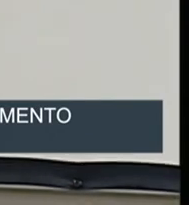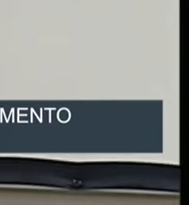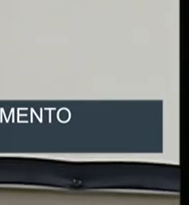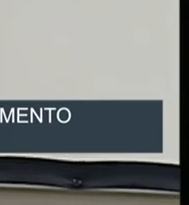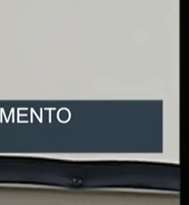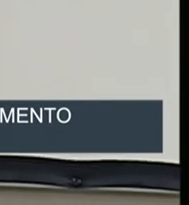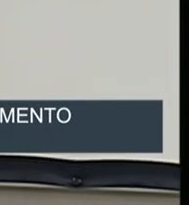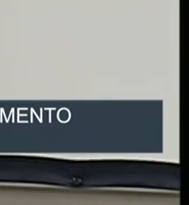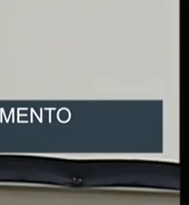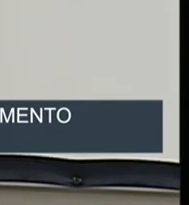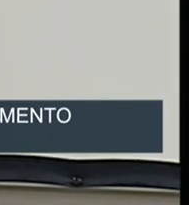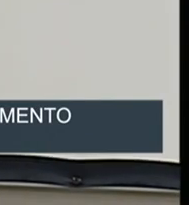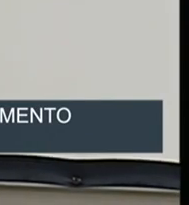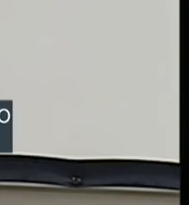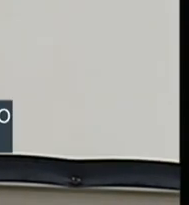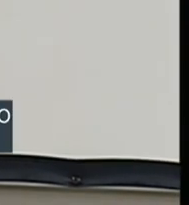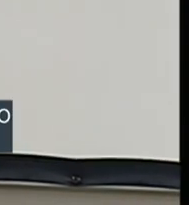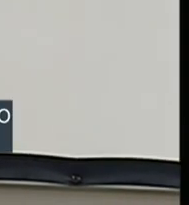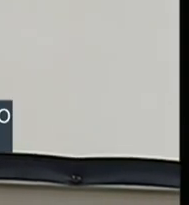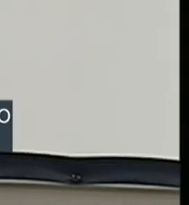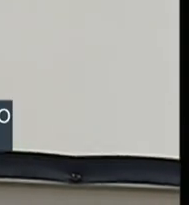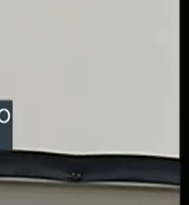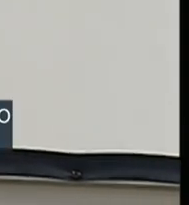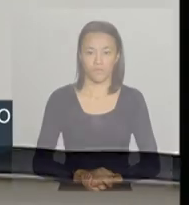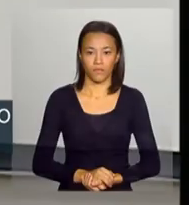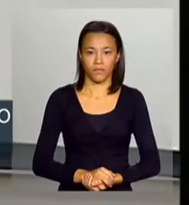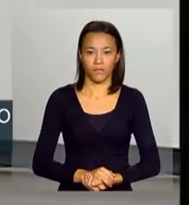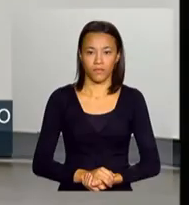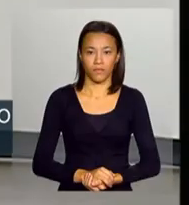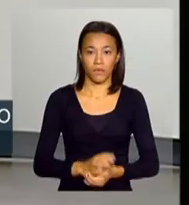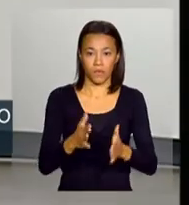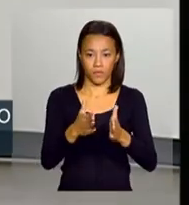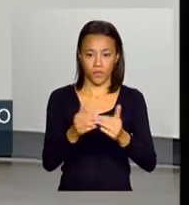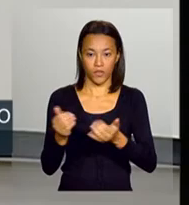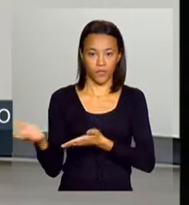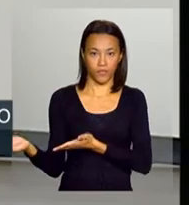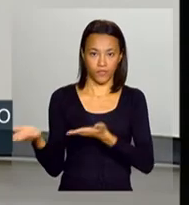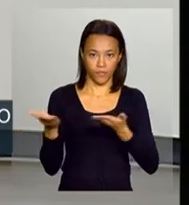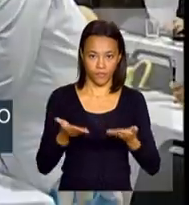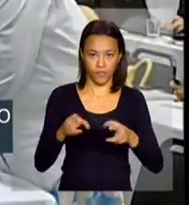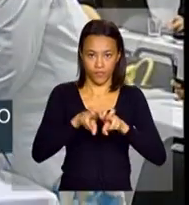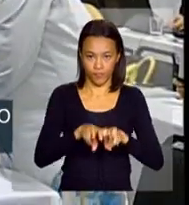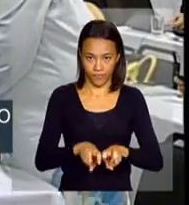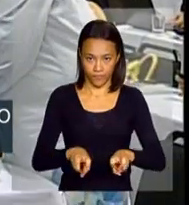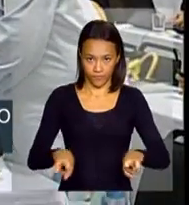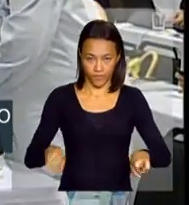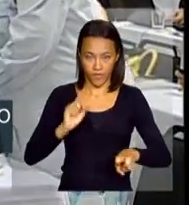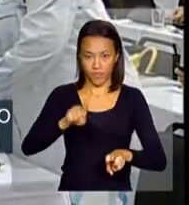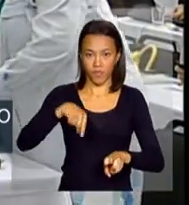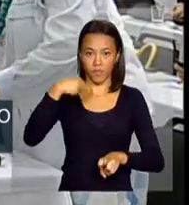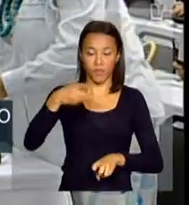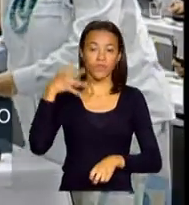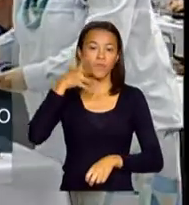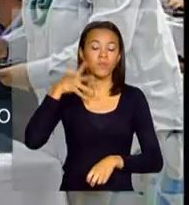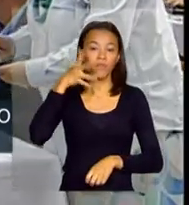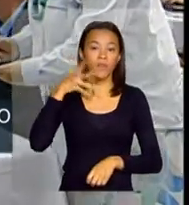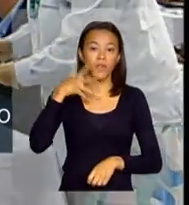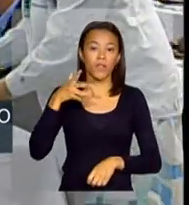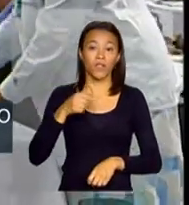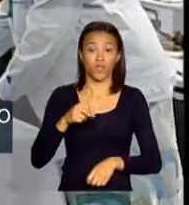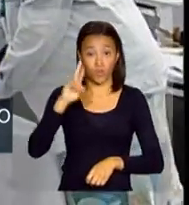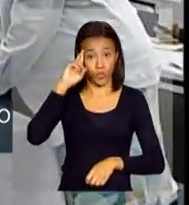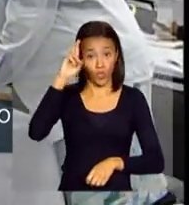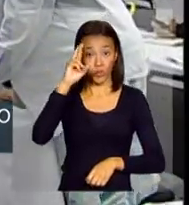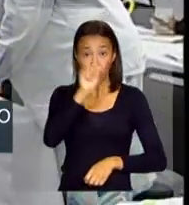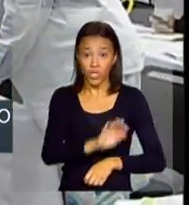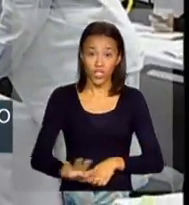evento. E, em seguida, nós teremos a fala, a apresentação do diretor-geral